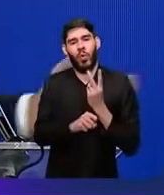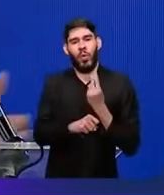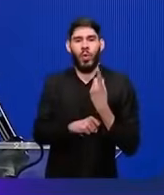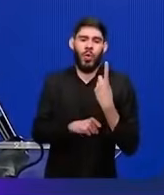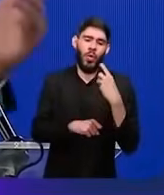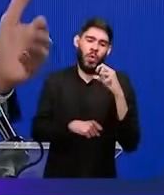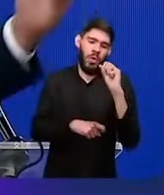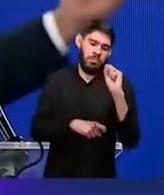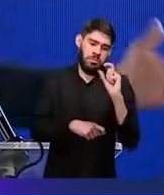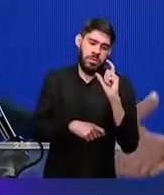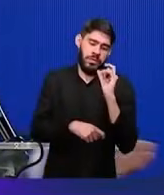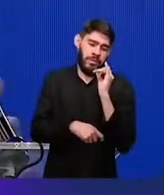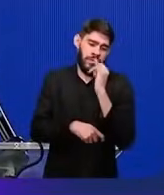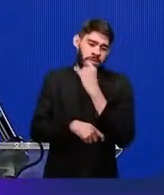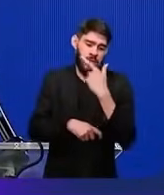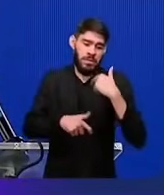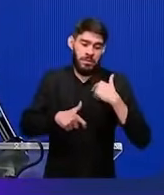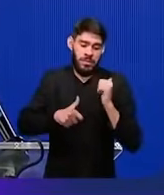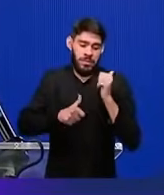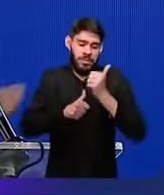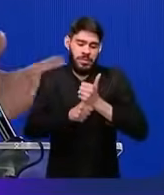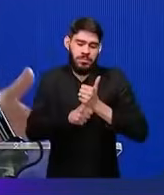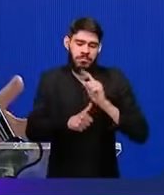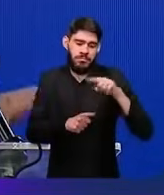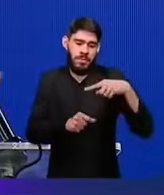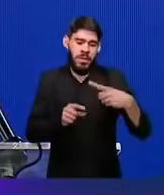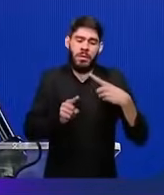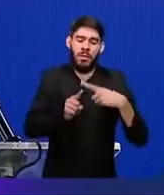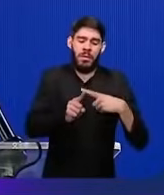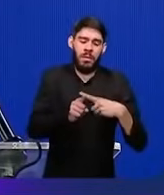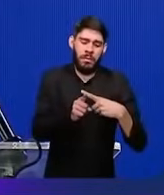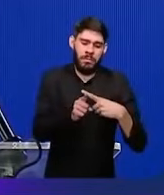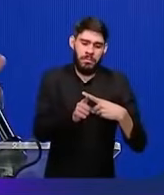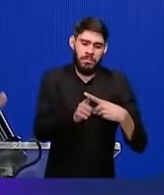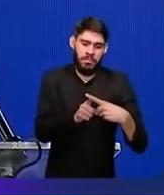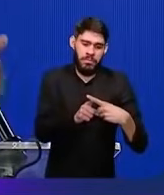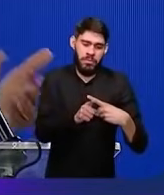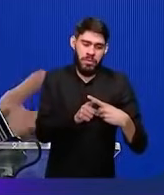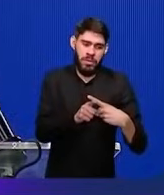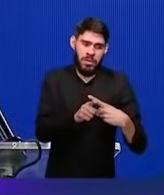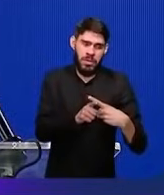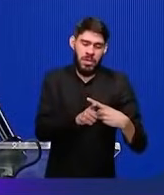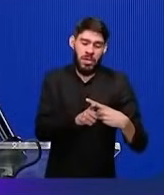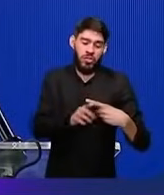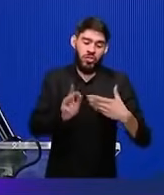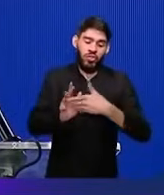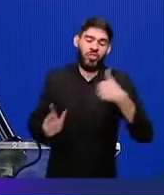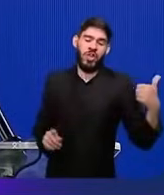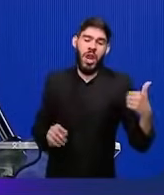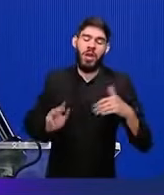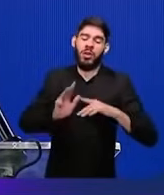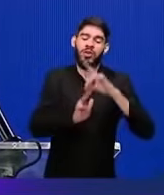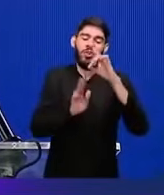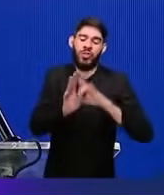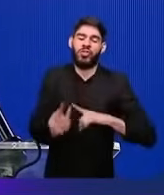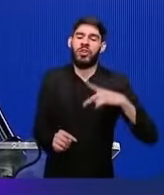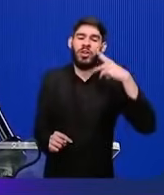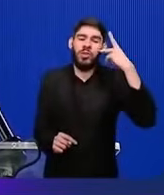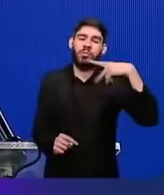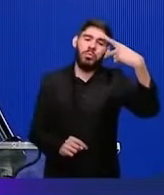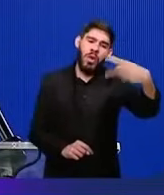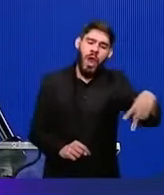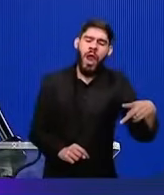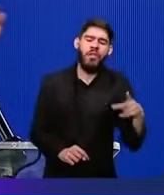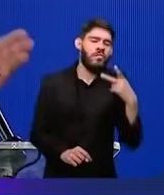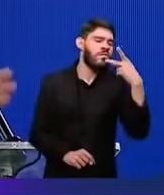eu vim, infelizmente, a substituir, porque ele foi ceifado dos seus direitos políticos, eu disse para o